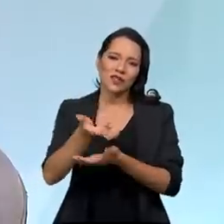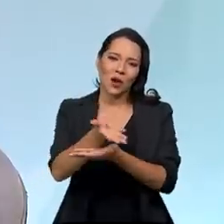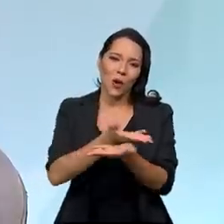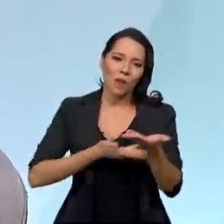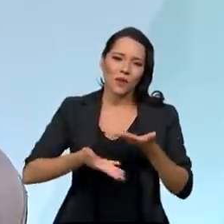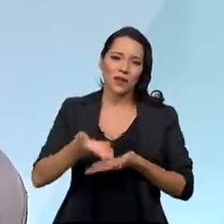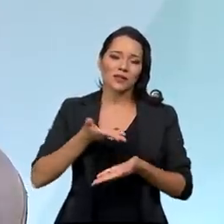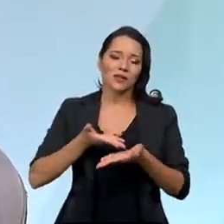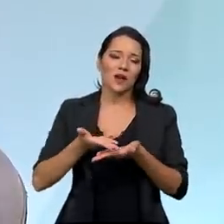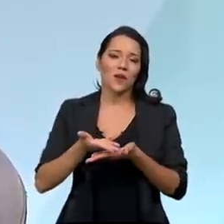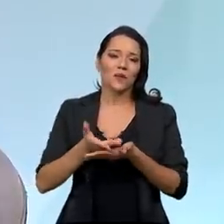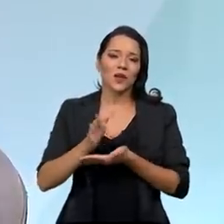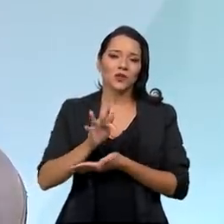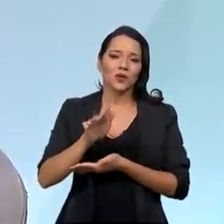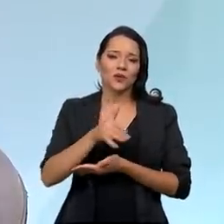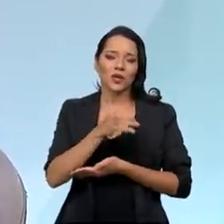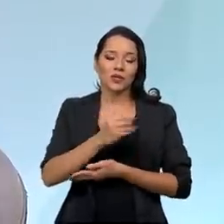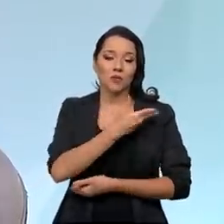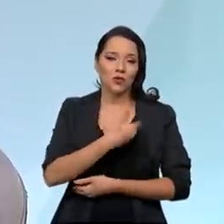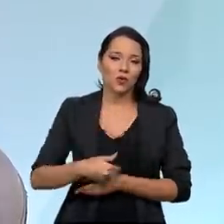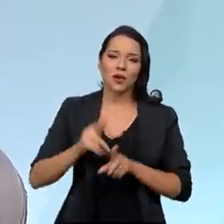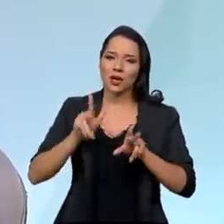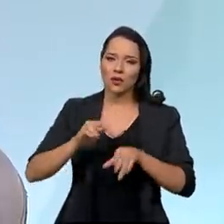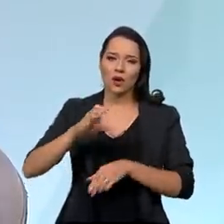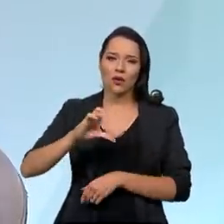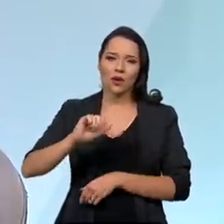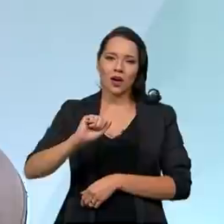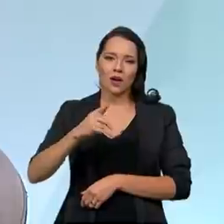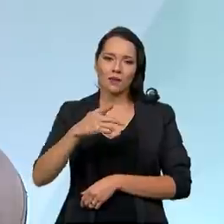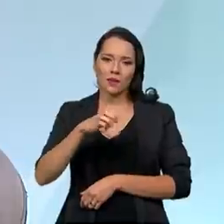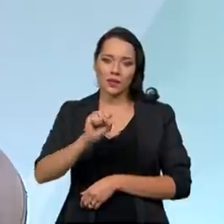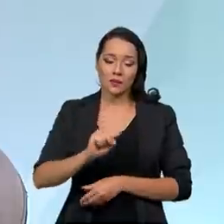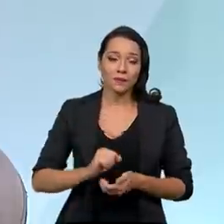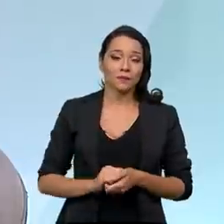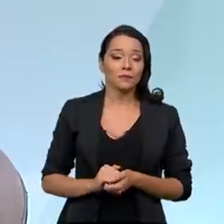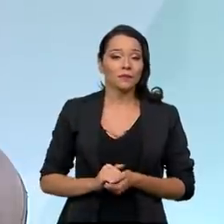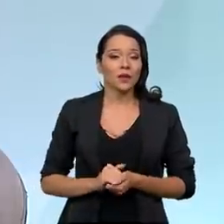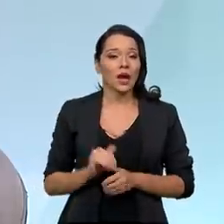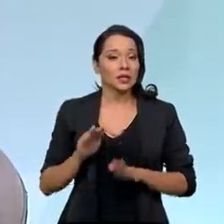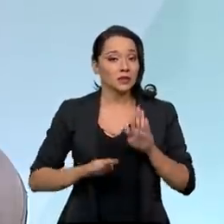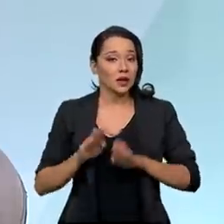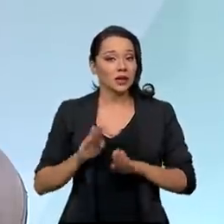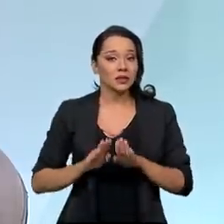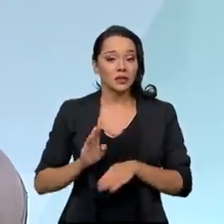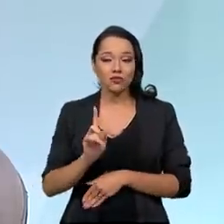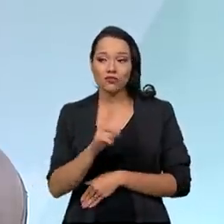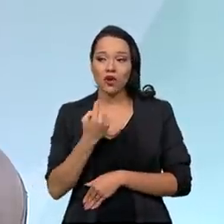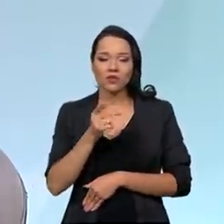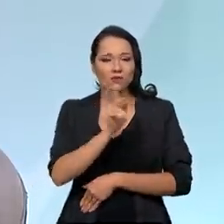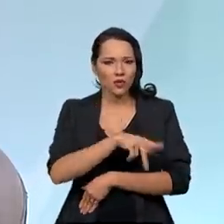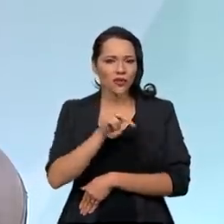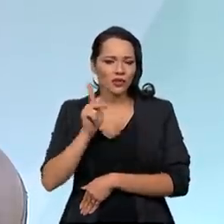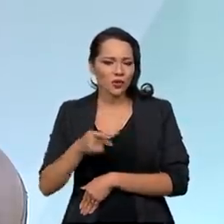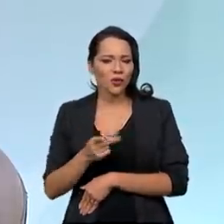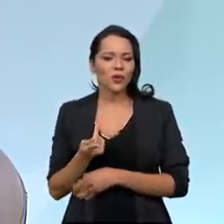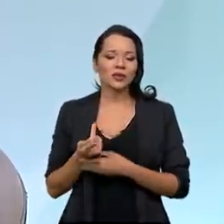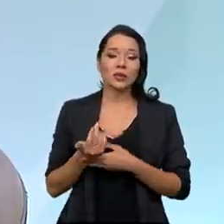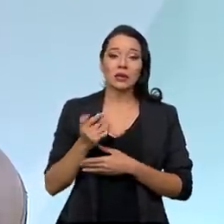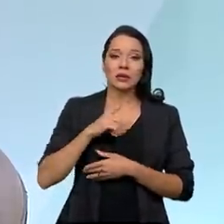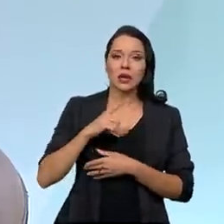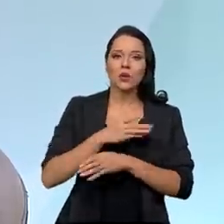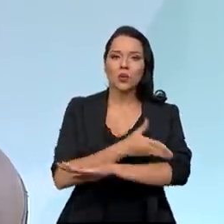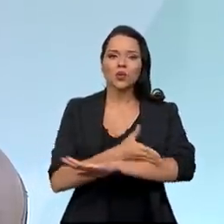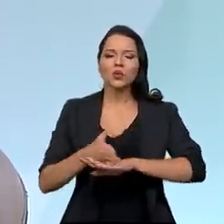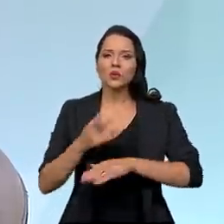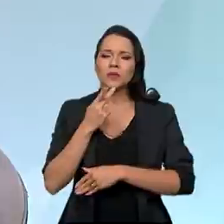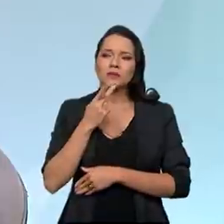colaboração de uma fundação pública como a CAPES. Às vezes, entre nós, professores, nós temos o hábito